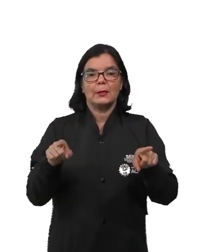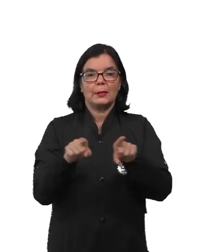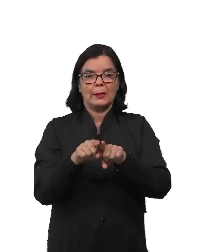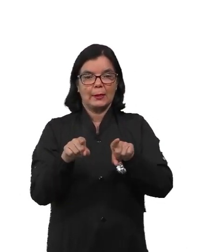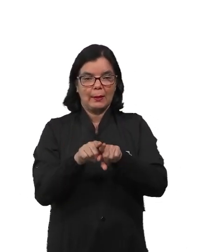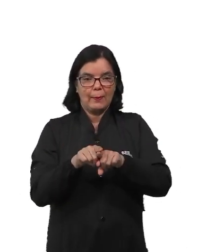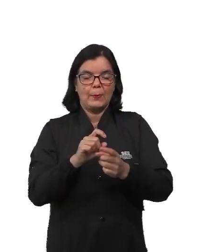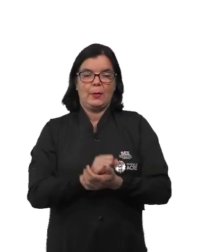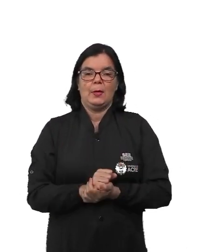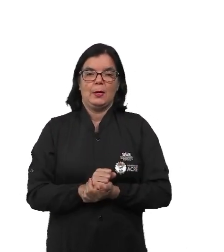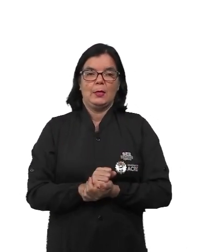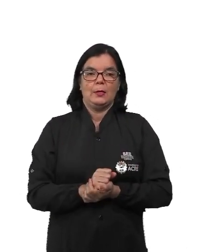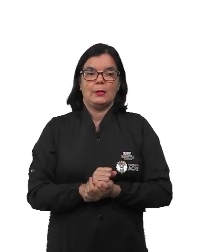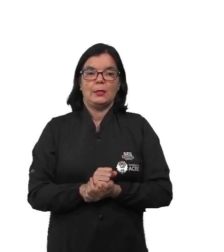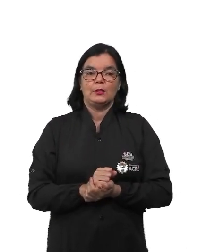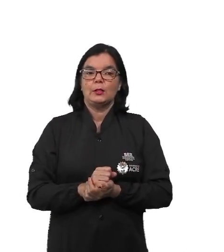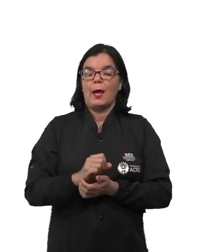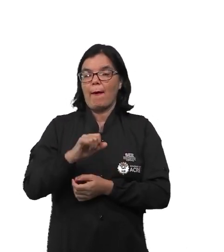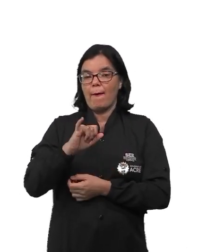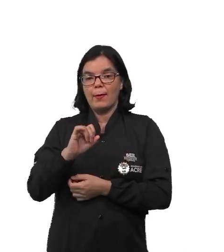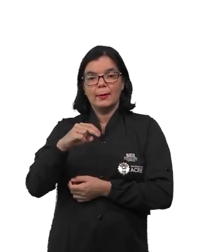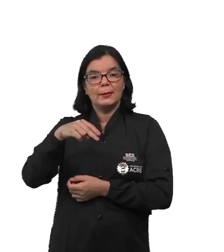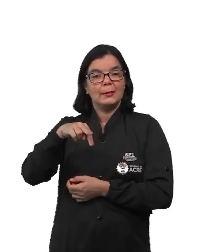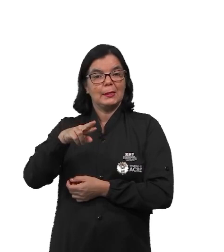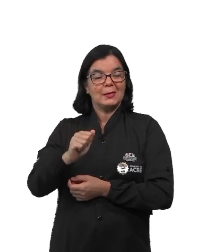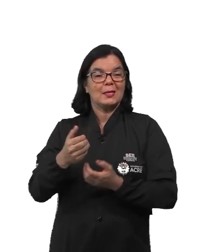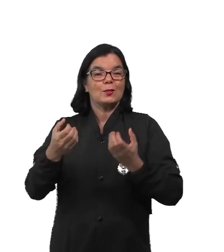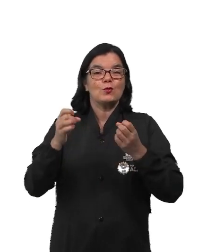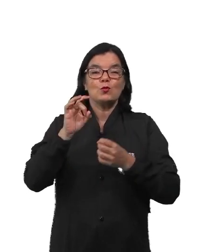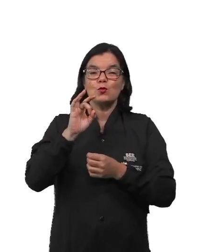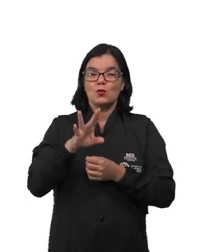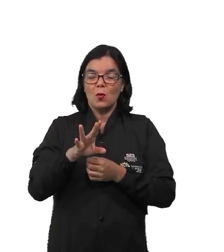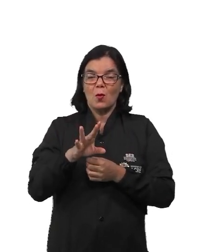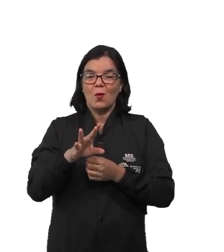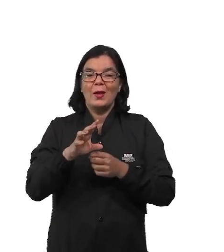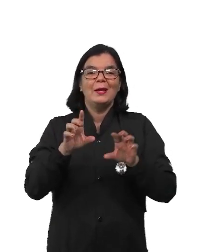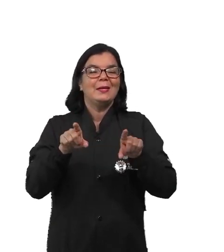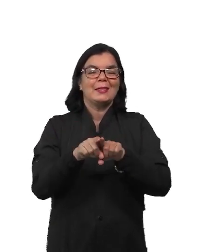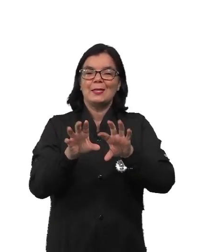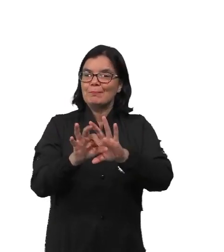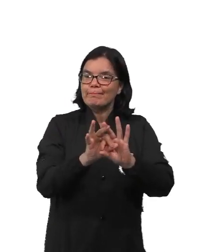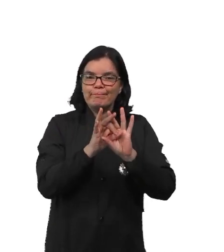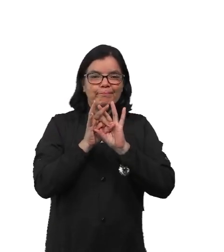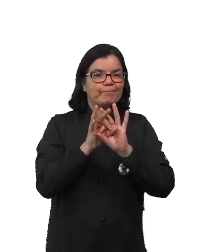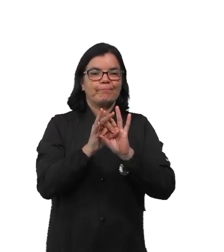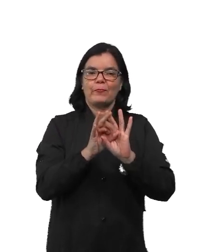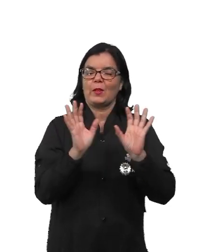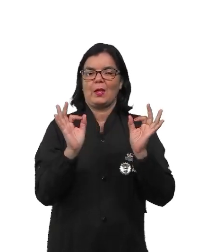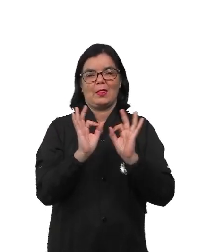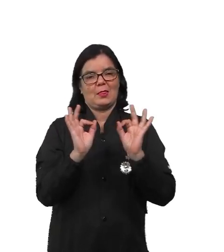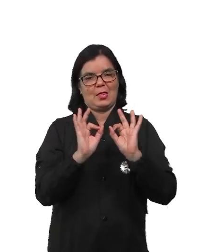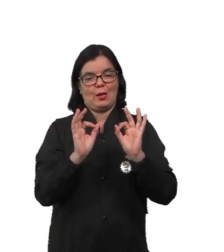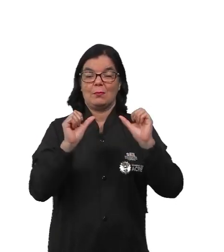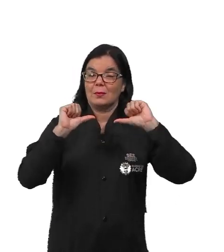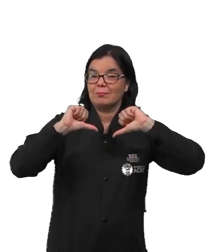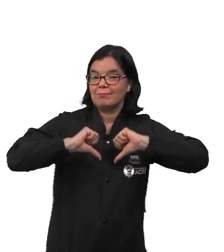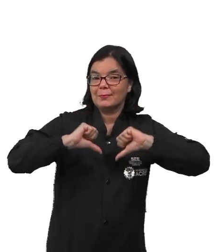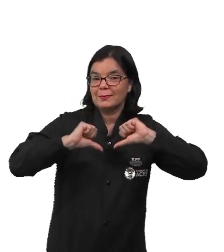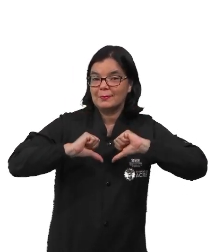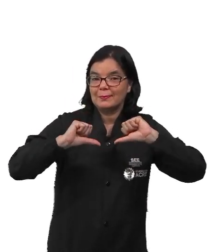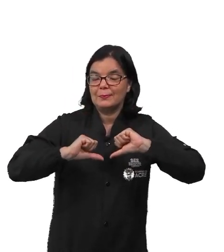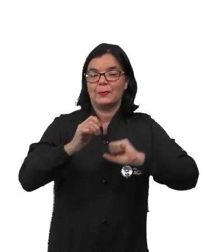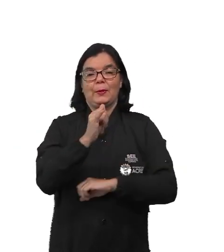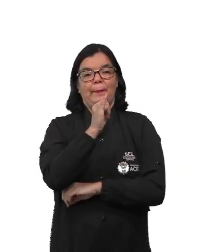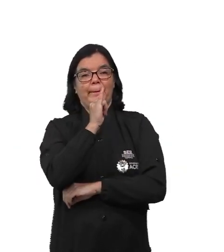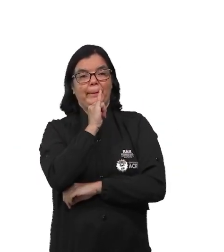também intraespecífica, a mesma espécie, só que aqui temos uma relação desarmônica, negativa.